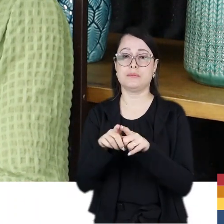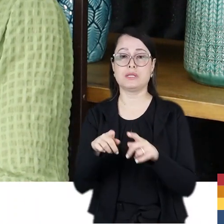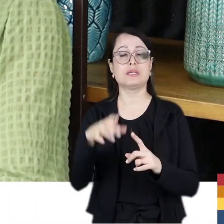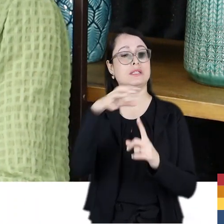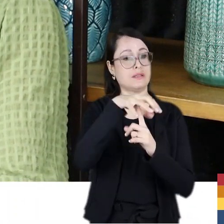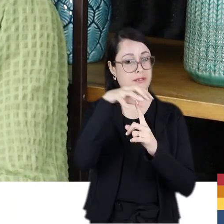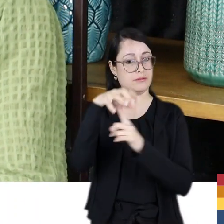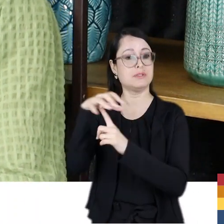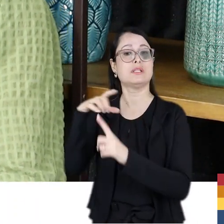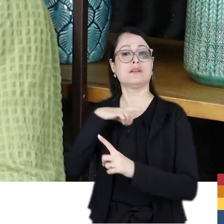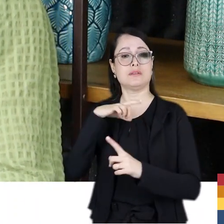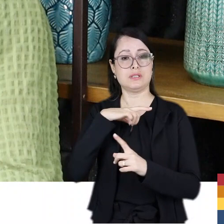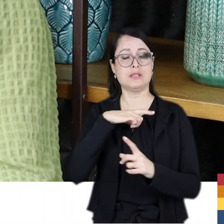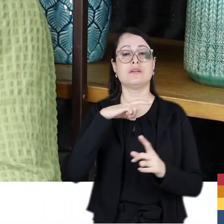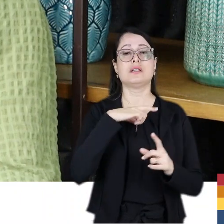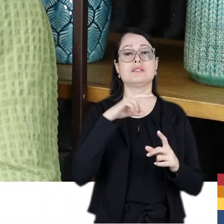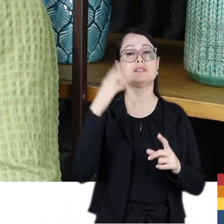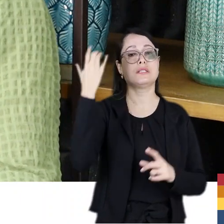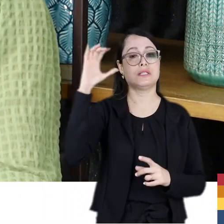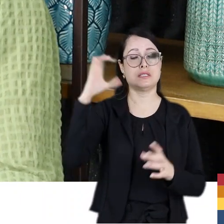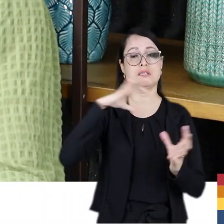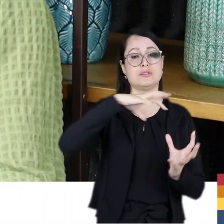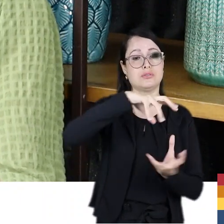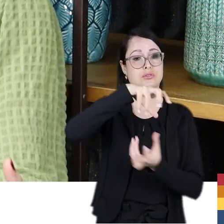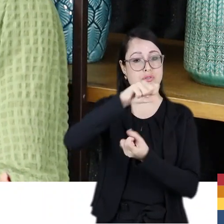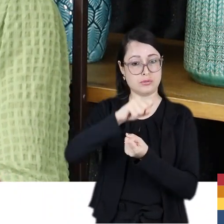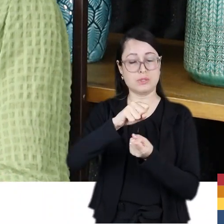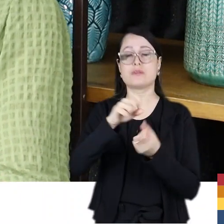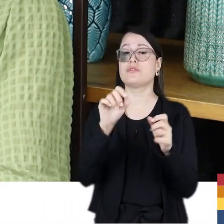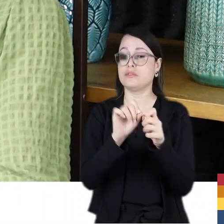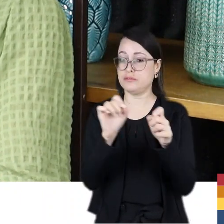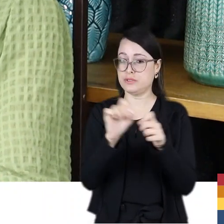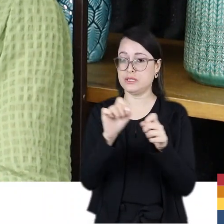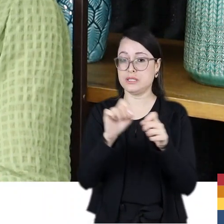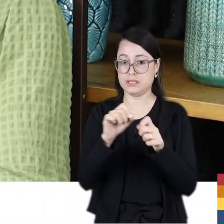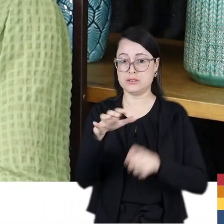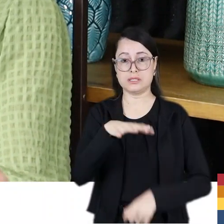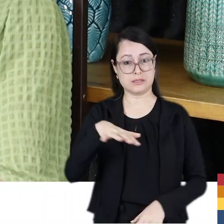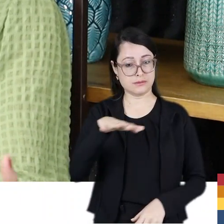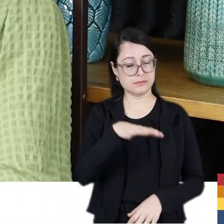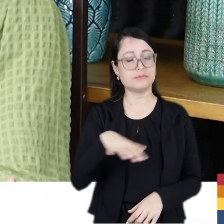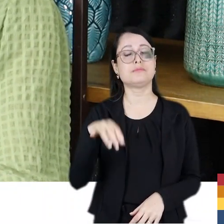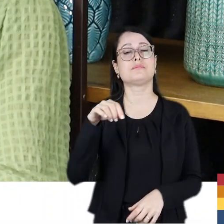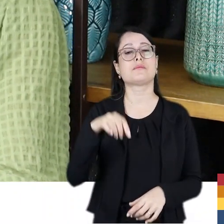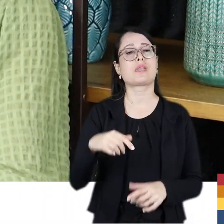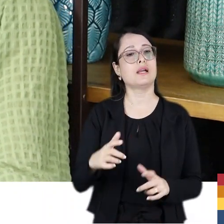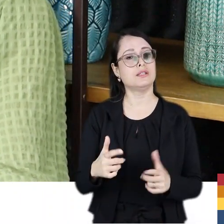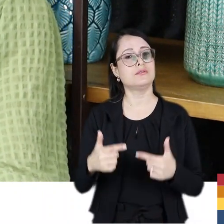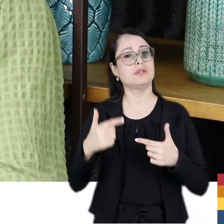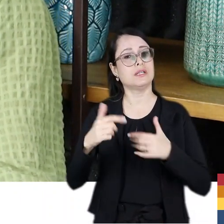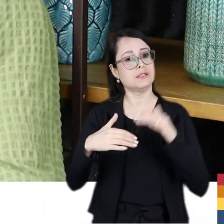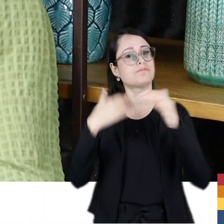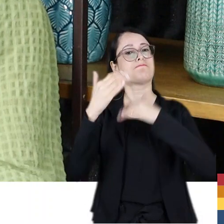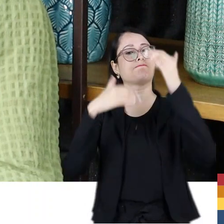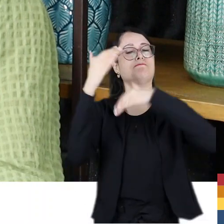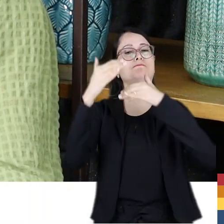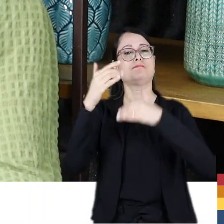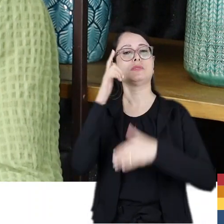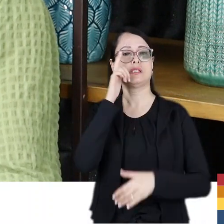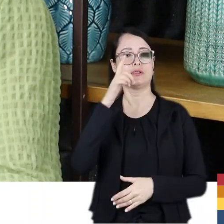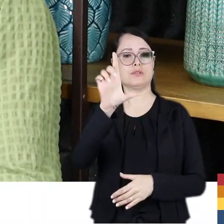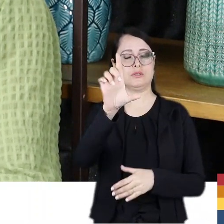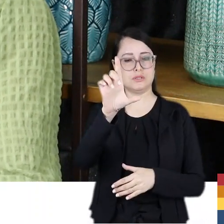sustentabilidade realizada na rede, né? E aí, gente vai superando a partir dos processos do eixo